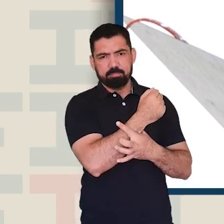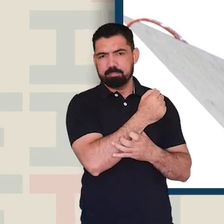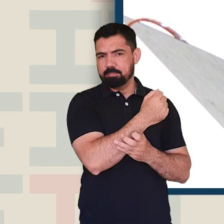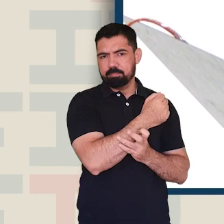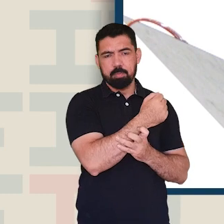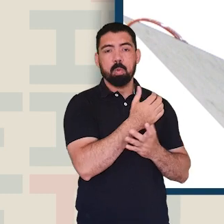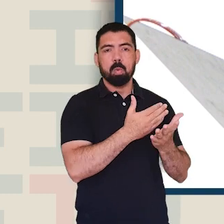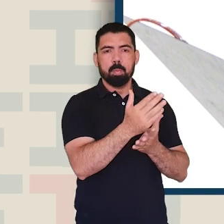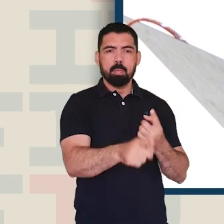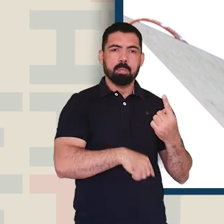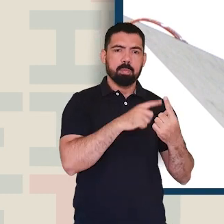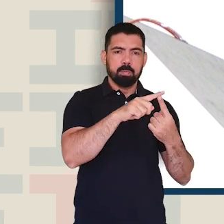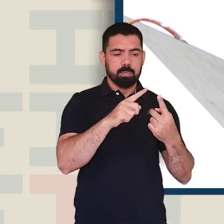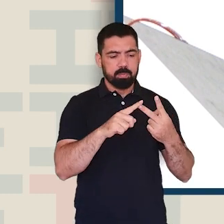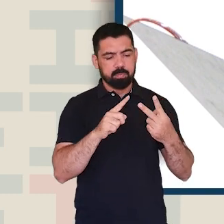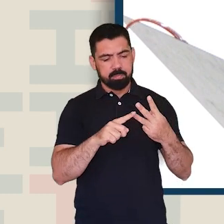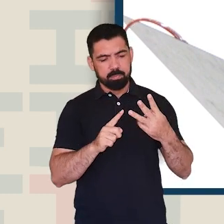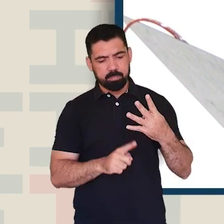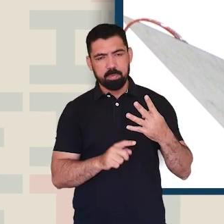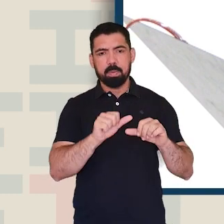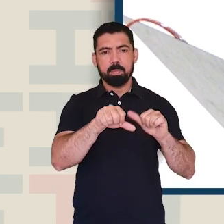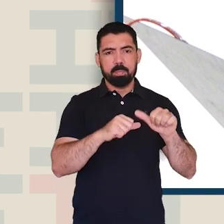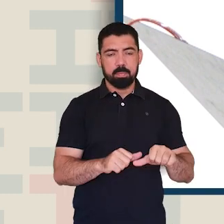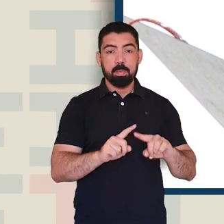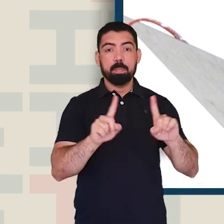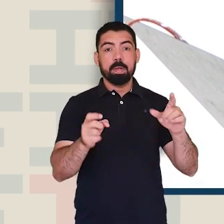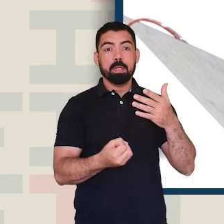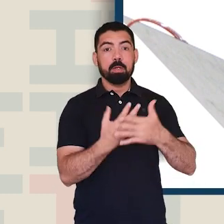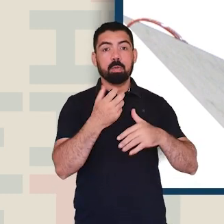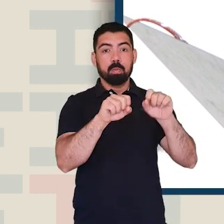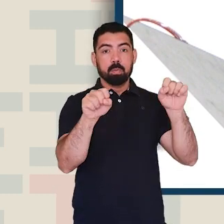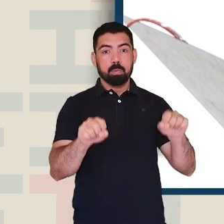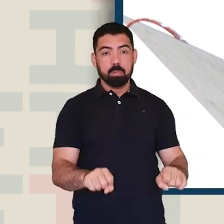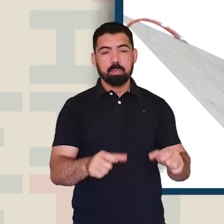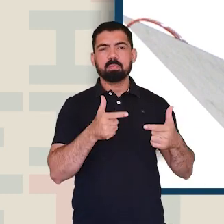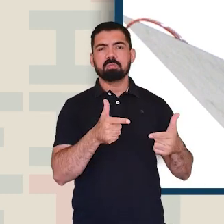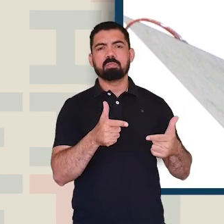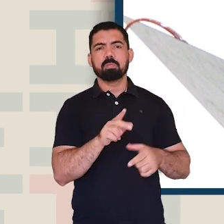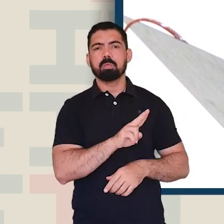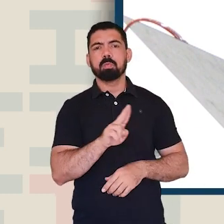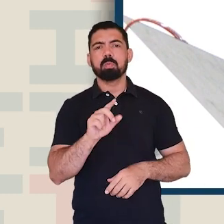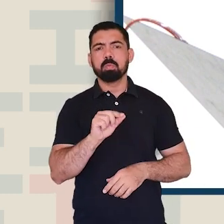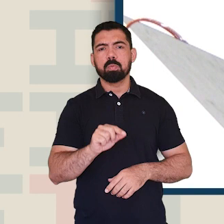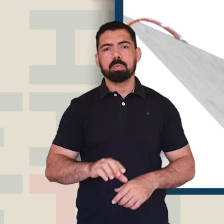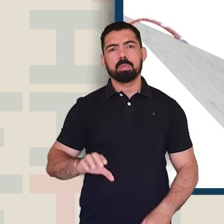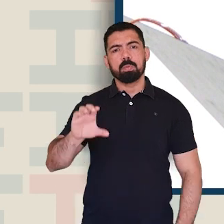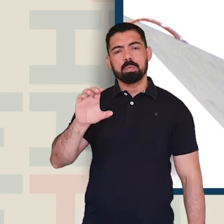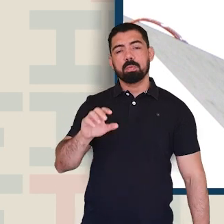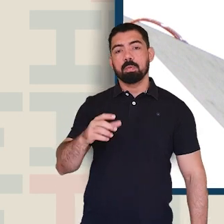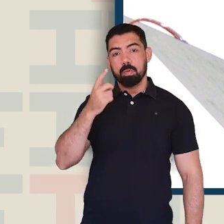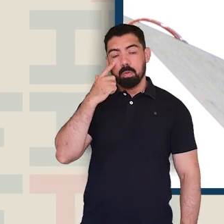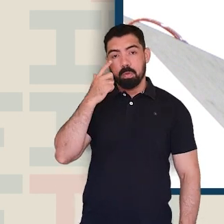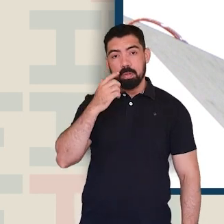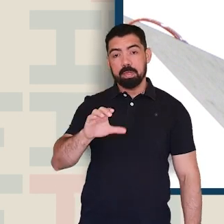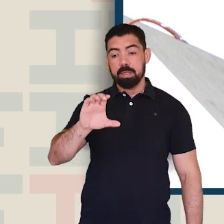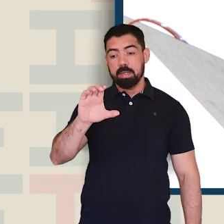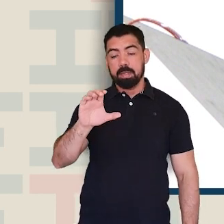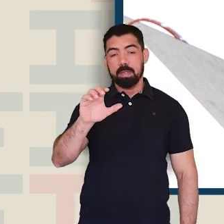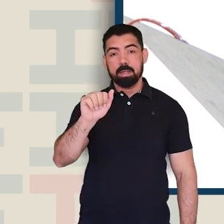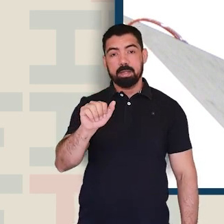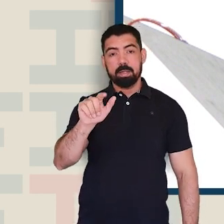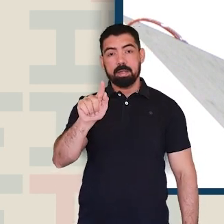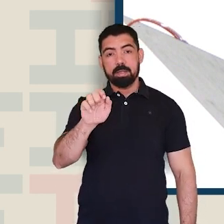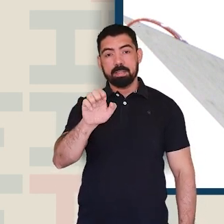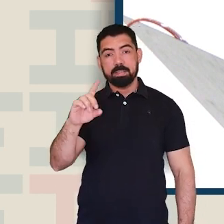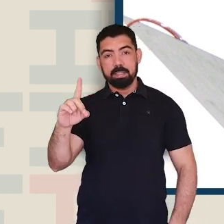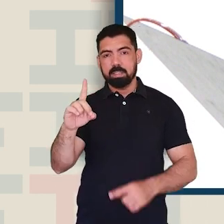dedo tal, começando com dedo tal. Mas então foi sistematizado um sistema chamado CAGED, ou CAGED, que nada